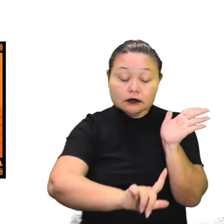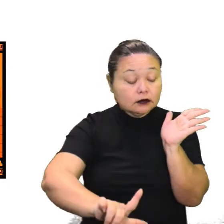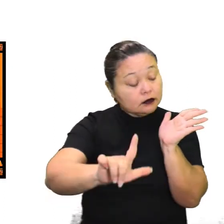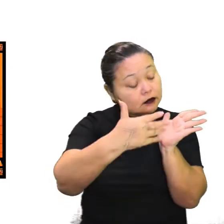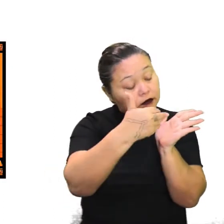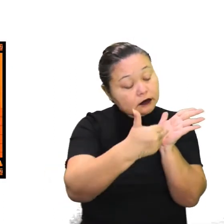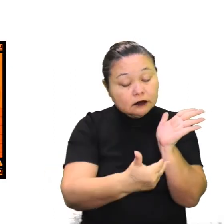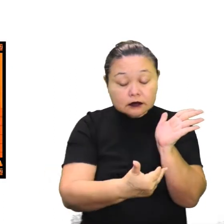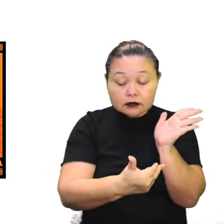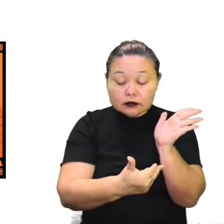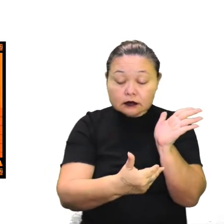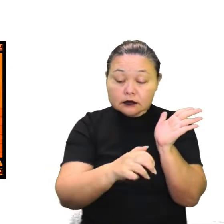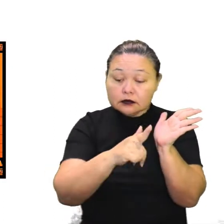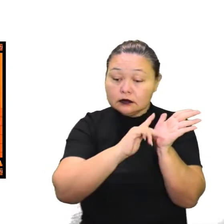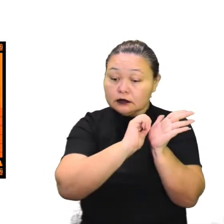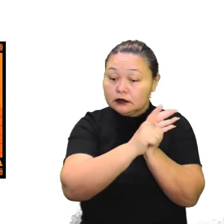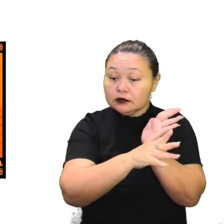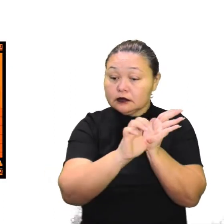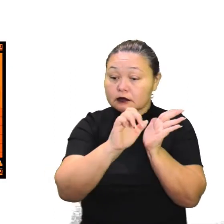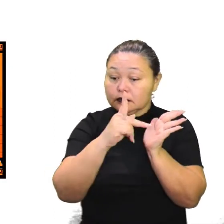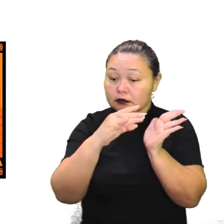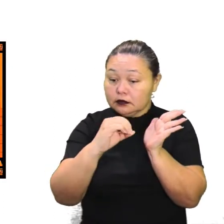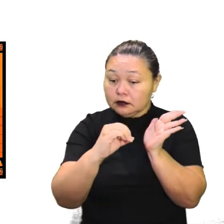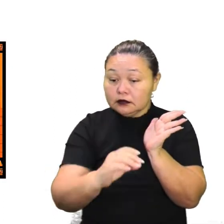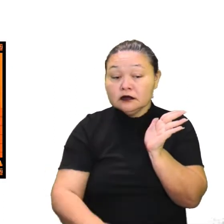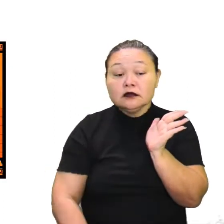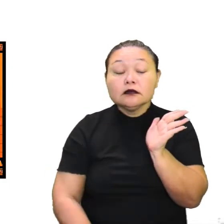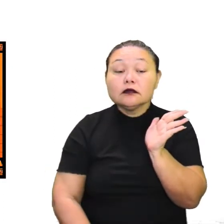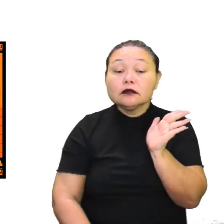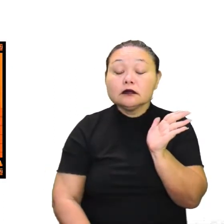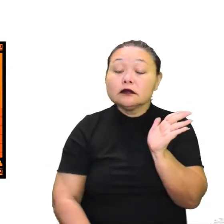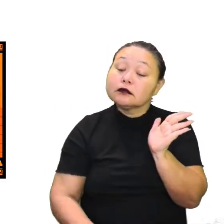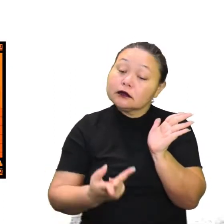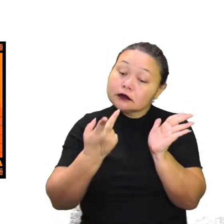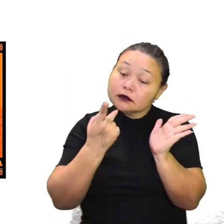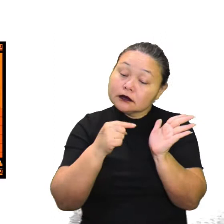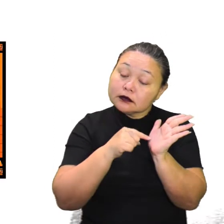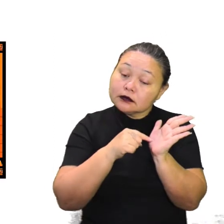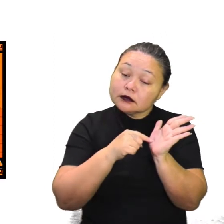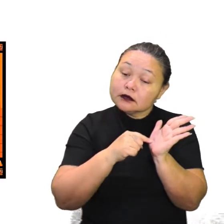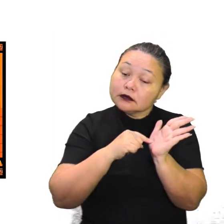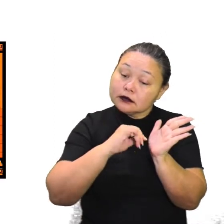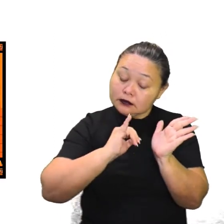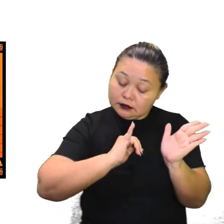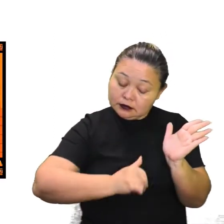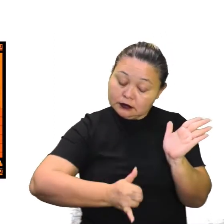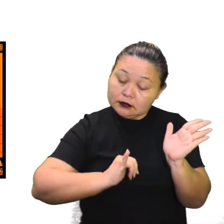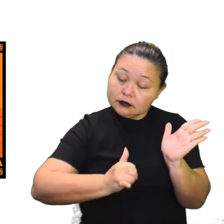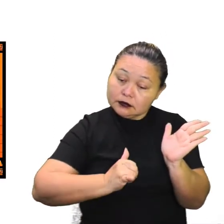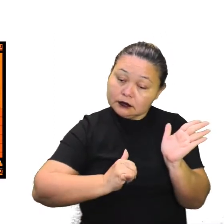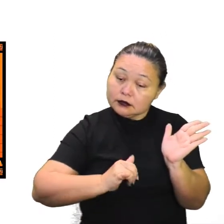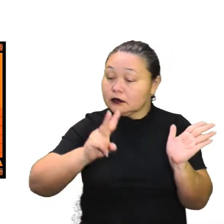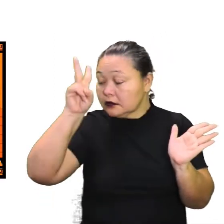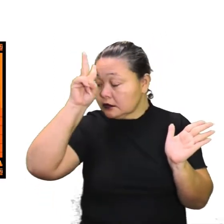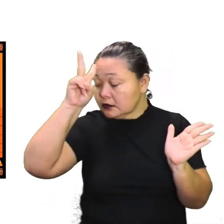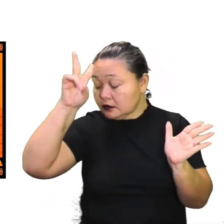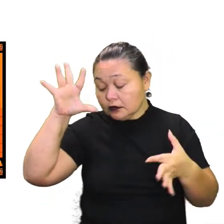literário, do gênero épico. Ele conta o quê? Se ele narra, ele vai contar